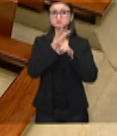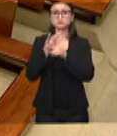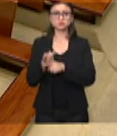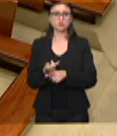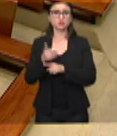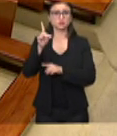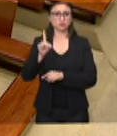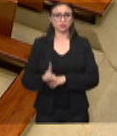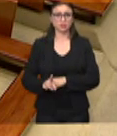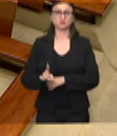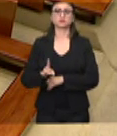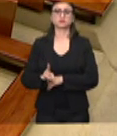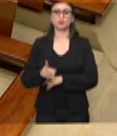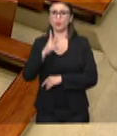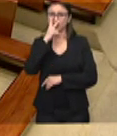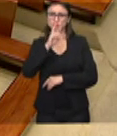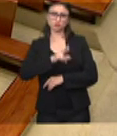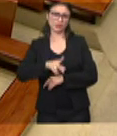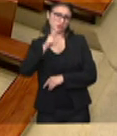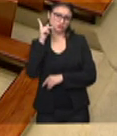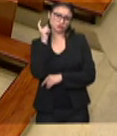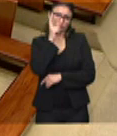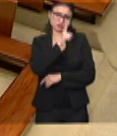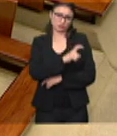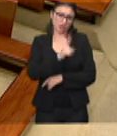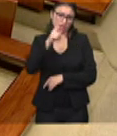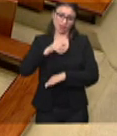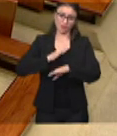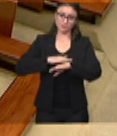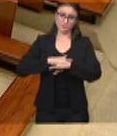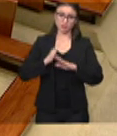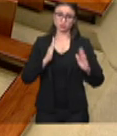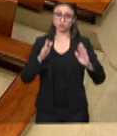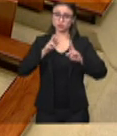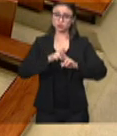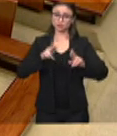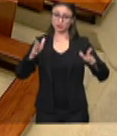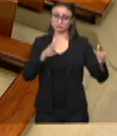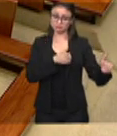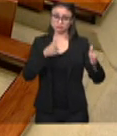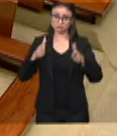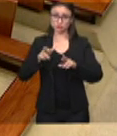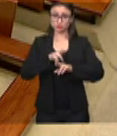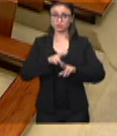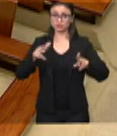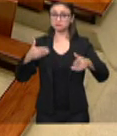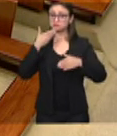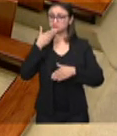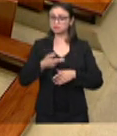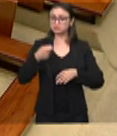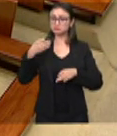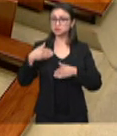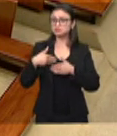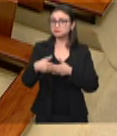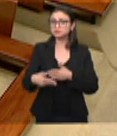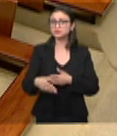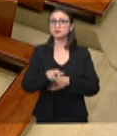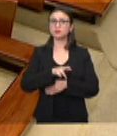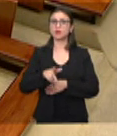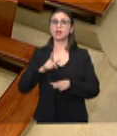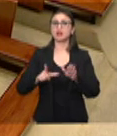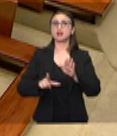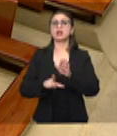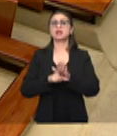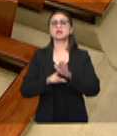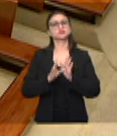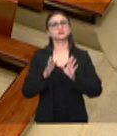Então, eu não acho que não é difícil decotar, são momentos diferentes. Até então, a necessidade de um pedido expresso, daqui para frente não há. A lei